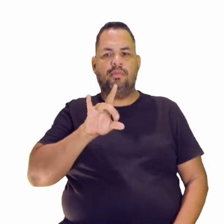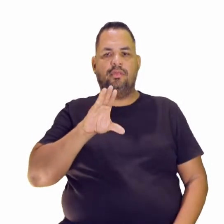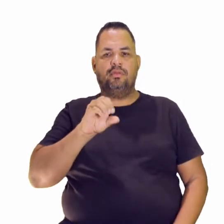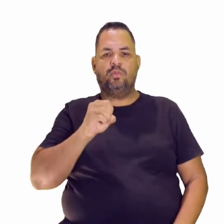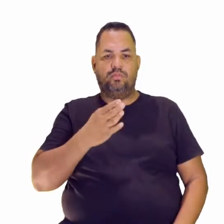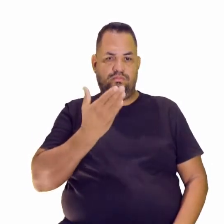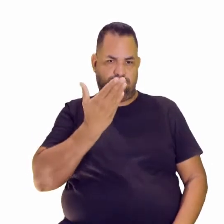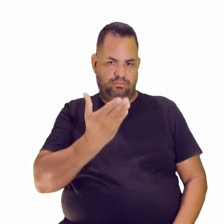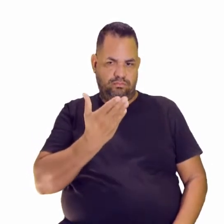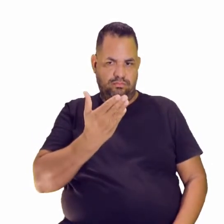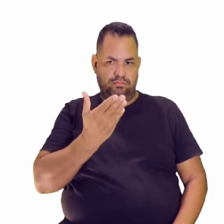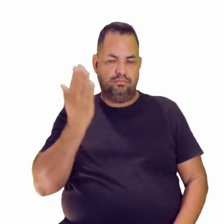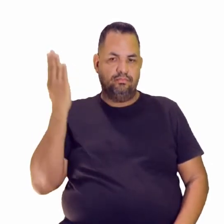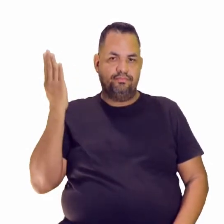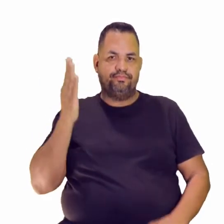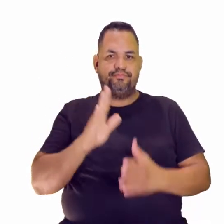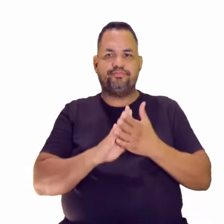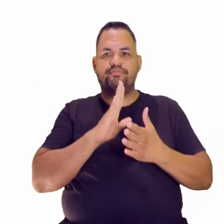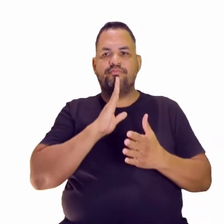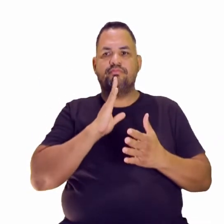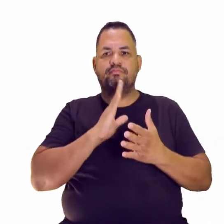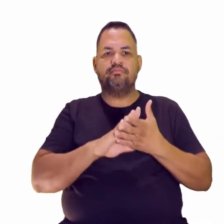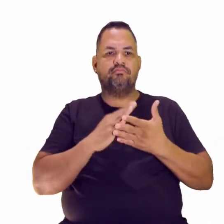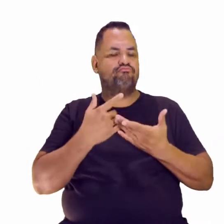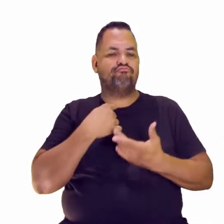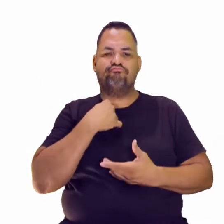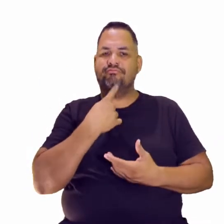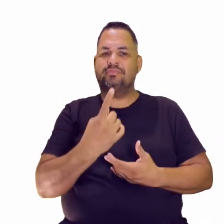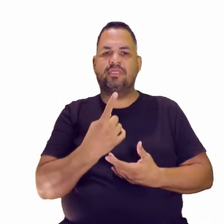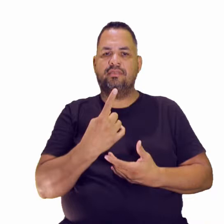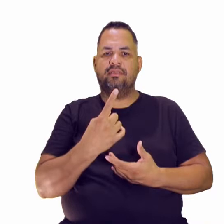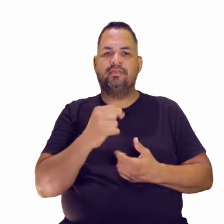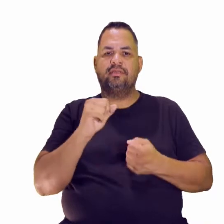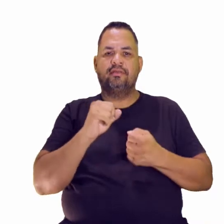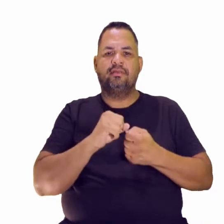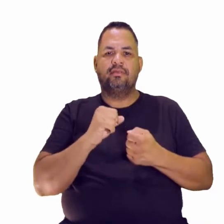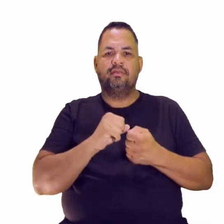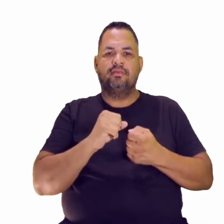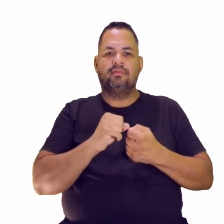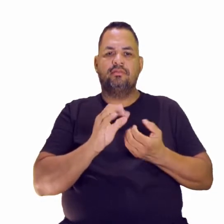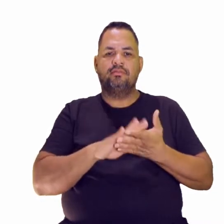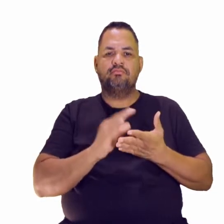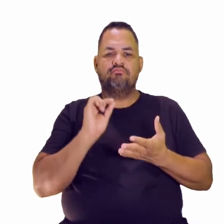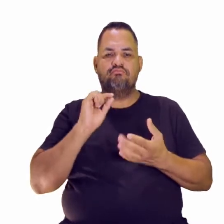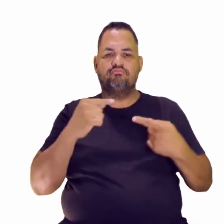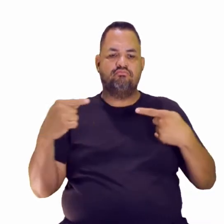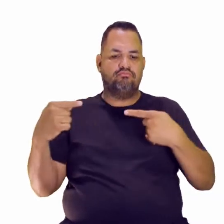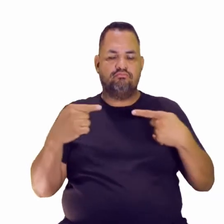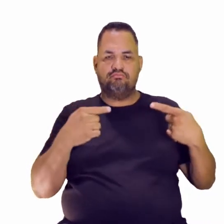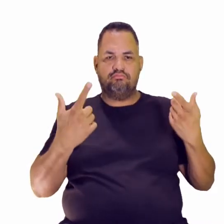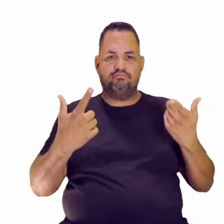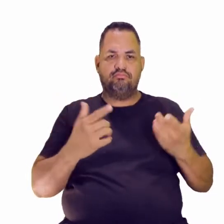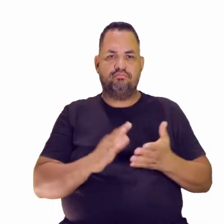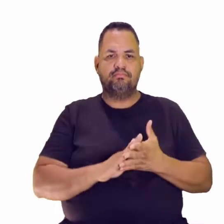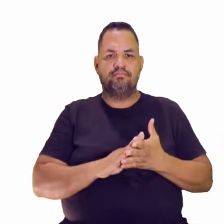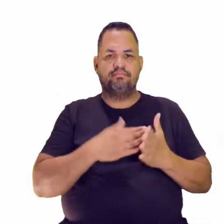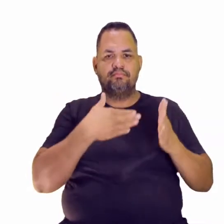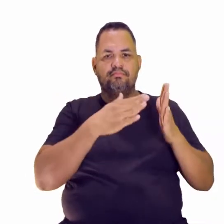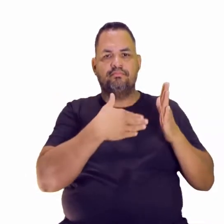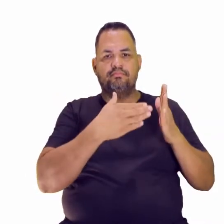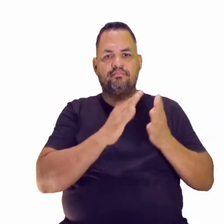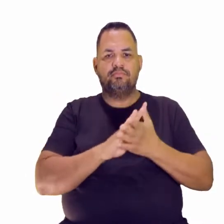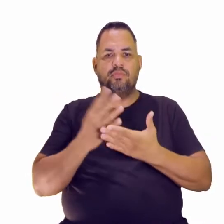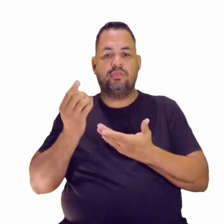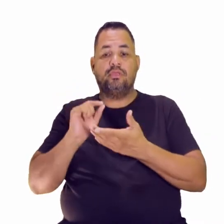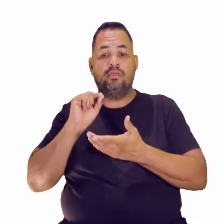né, reconheceu que seria impossível fazer uma relação entre a